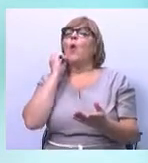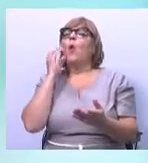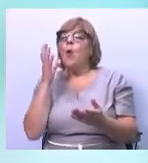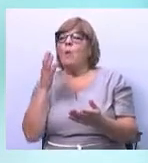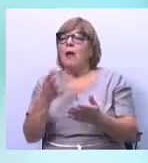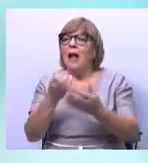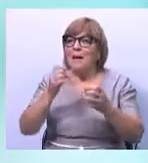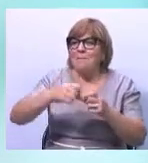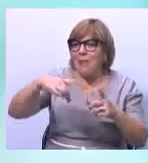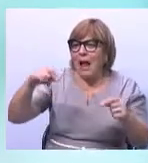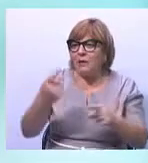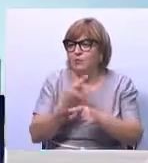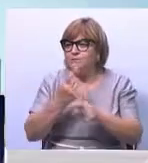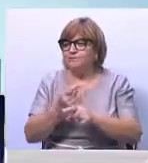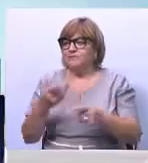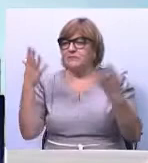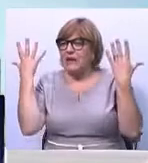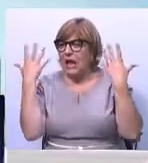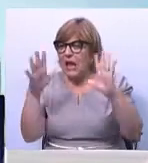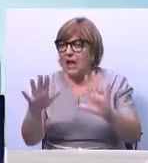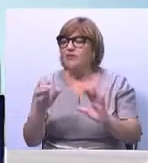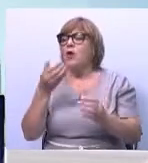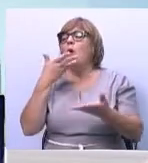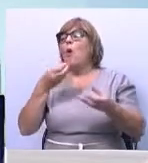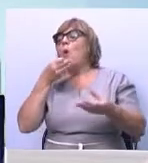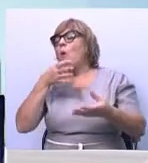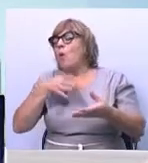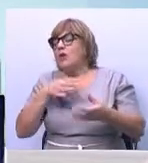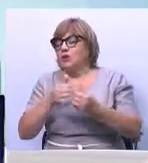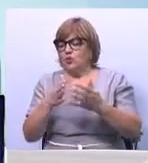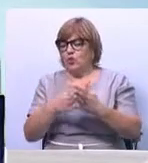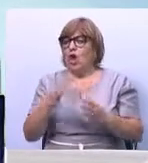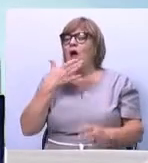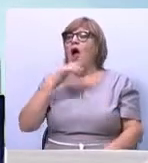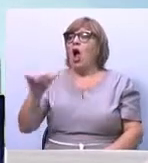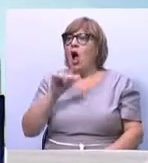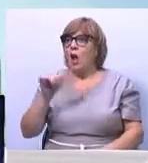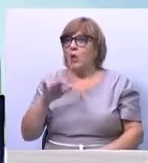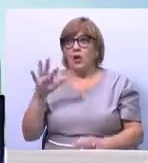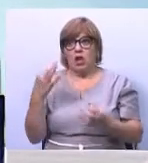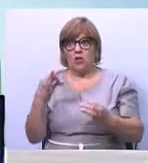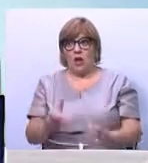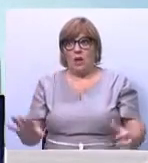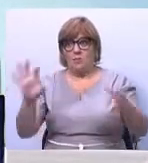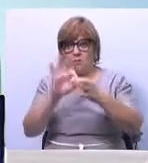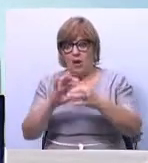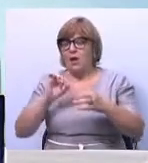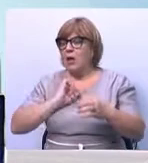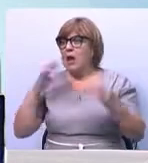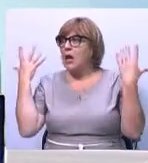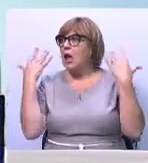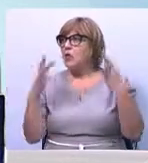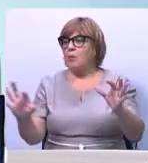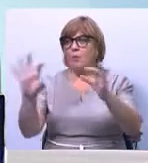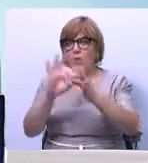através de plantas, de árvores? Conte-me um pouco. Exatamente. Os óleos essenciais são extratos naturais que estão presentes na nossa natureza, que